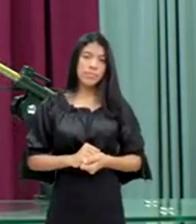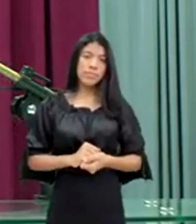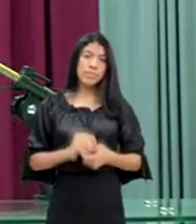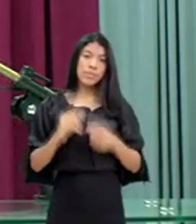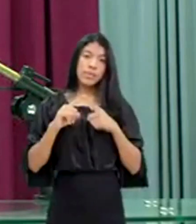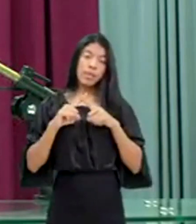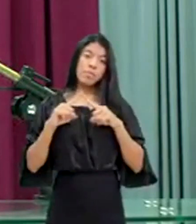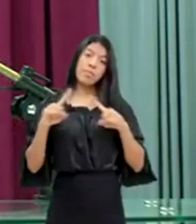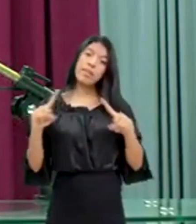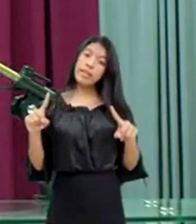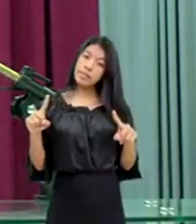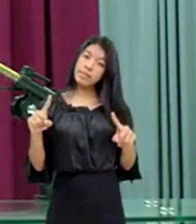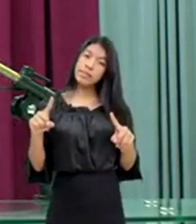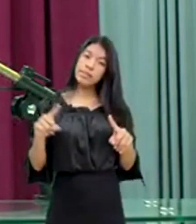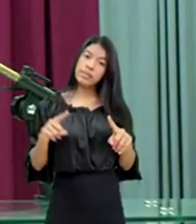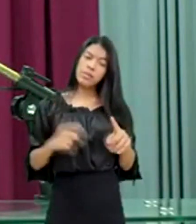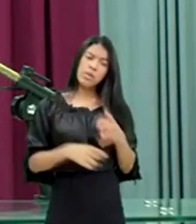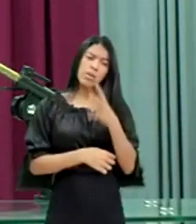Mas também viram